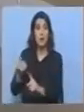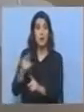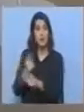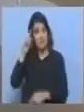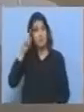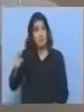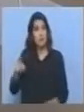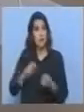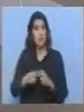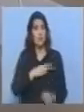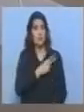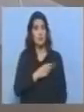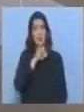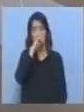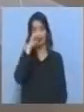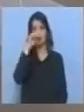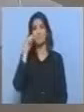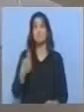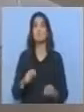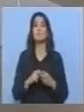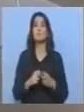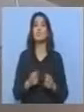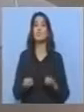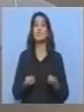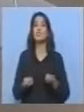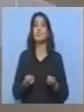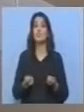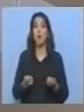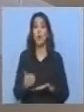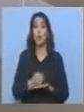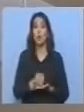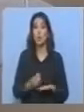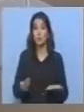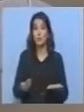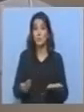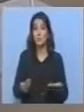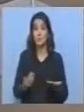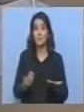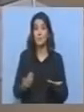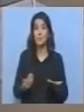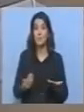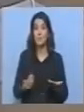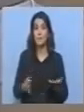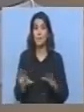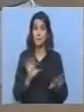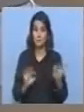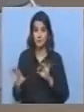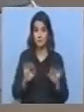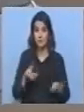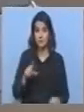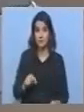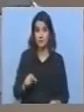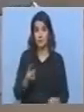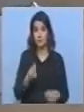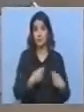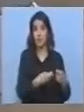problemas da Universidade. Temos aqui um problema da gestão de recursos, naturalmente. É o problema de sabermos que... Ou sermos mais seletivos também. Pois,